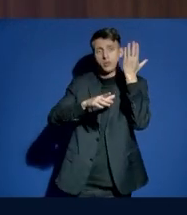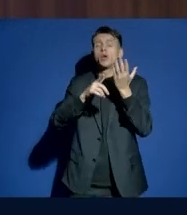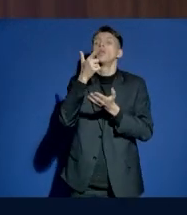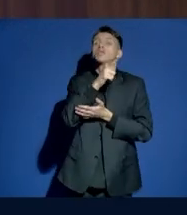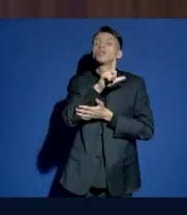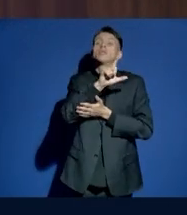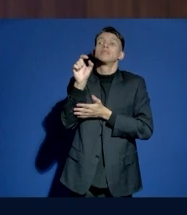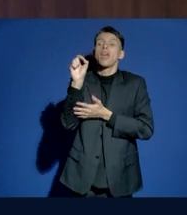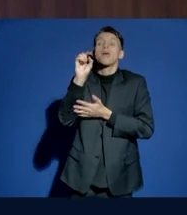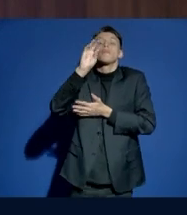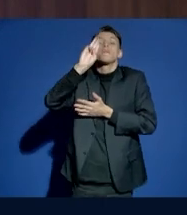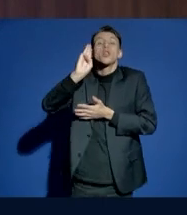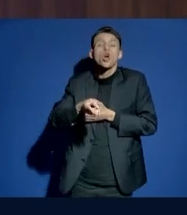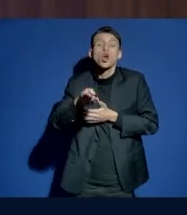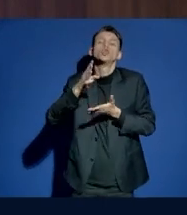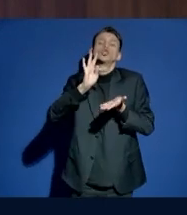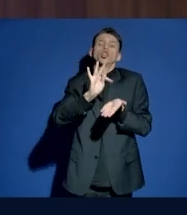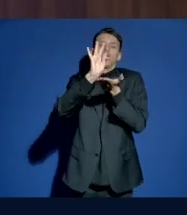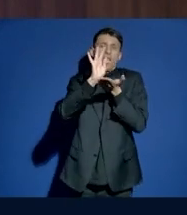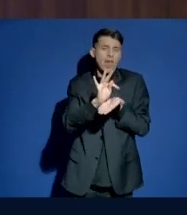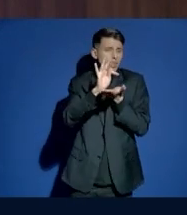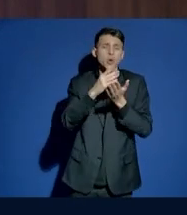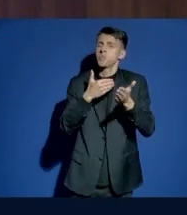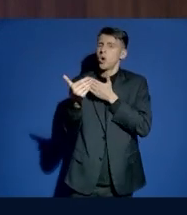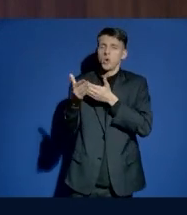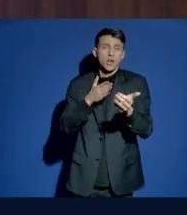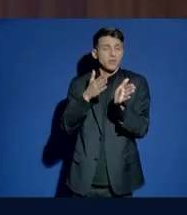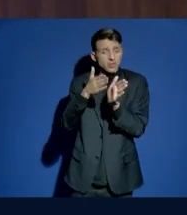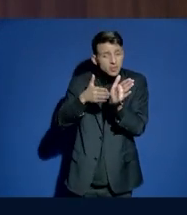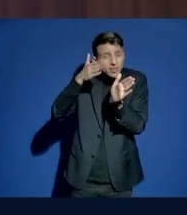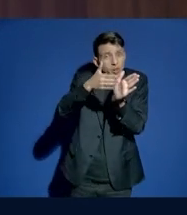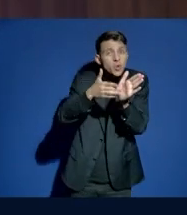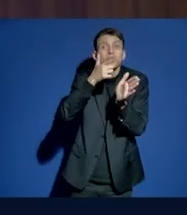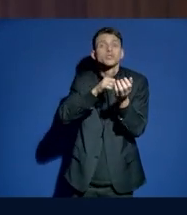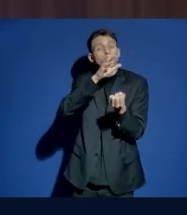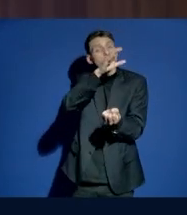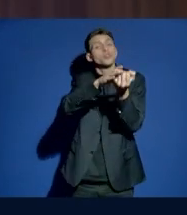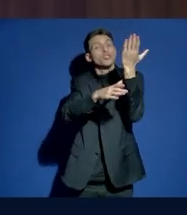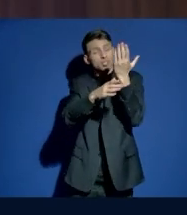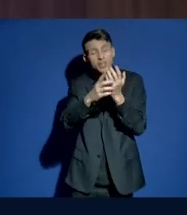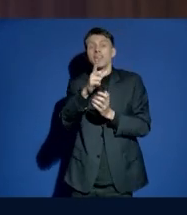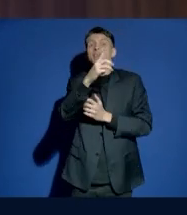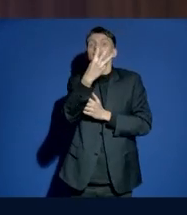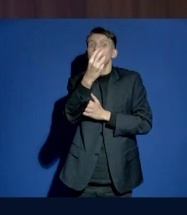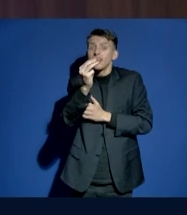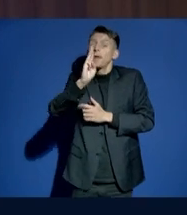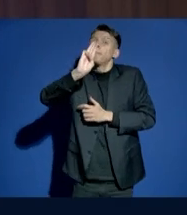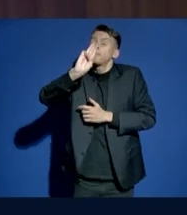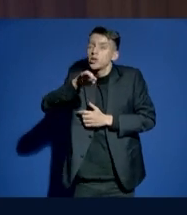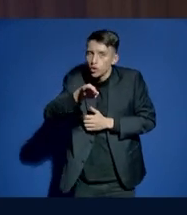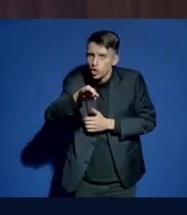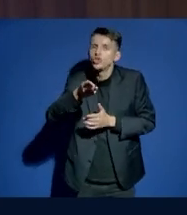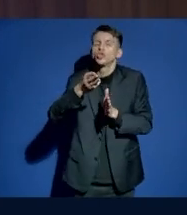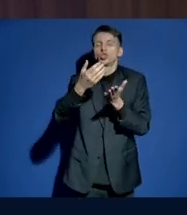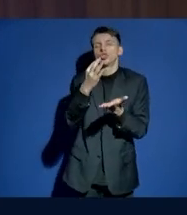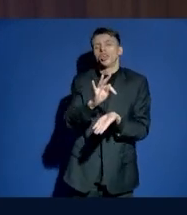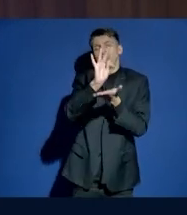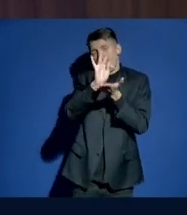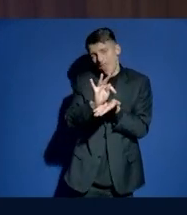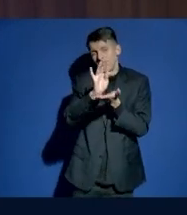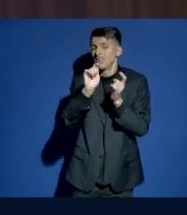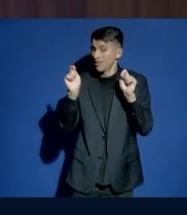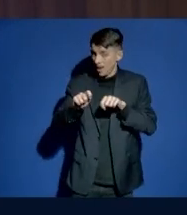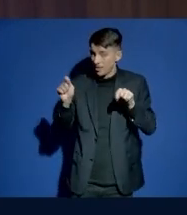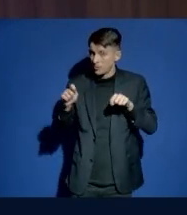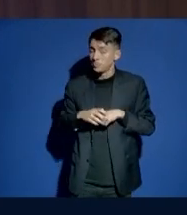de 100 milhões de toneladas qualquer ferrovia no mundo que nascer com 30 milhões de toneladas ela é altamente viável no